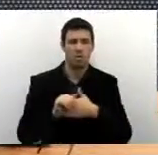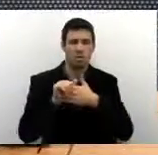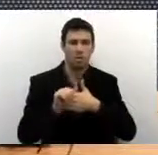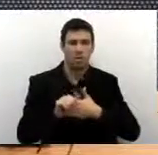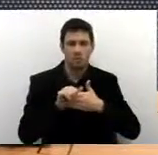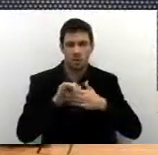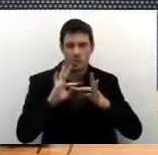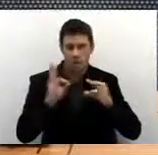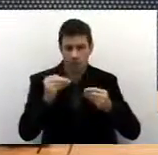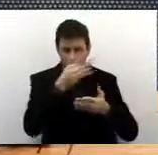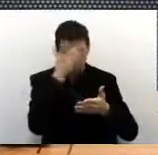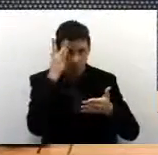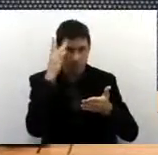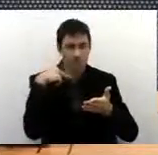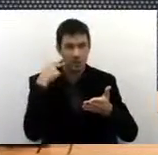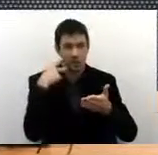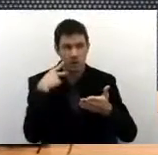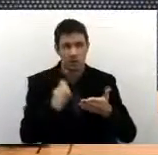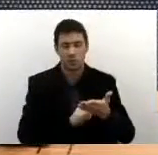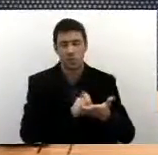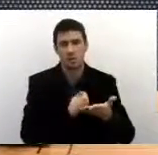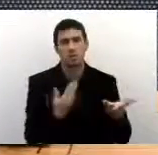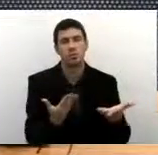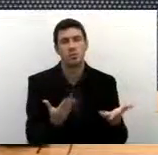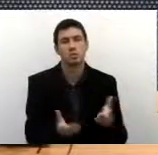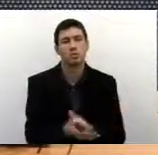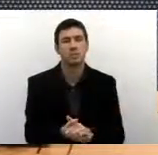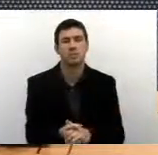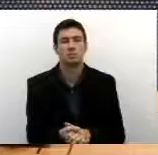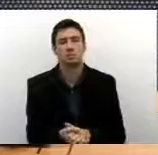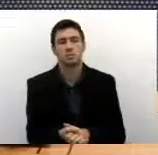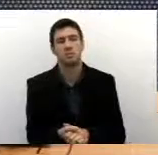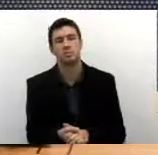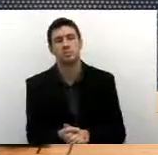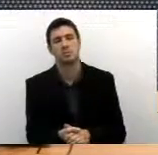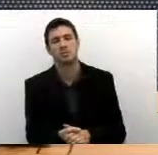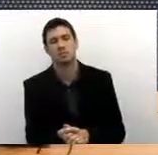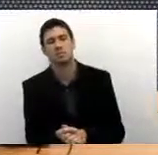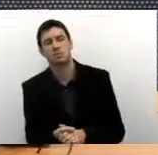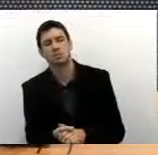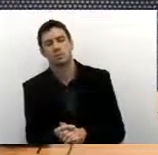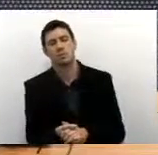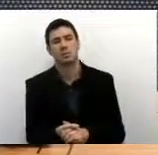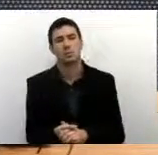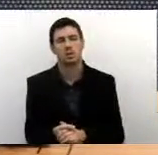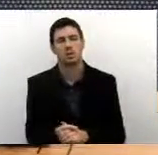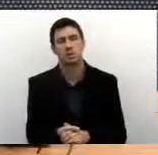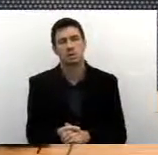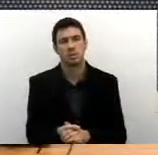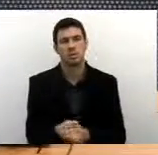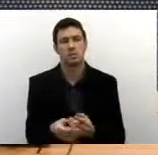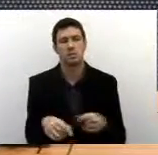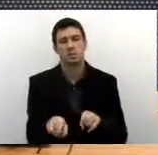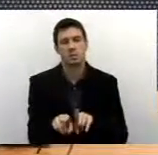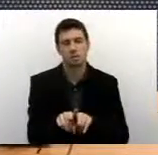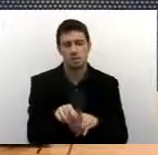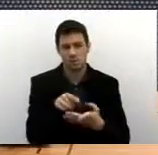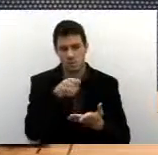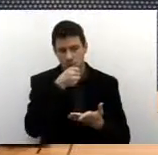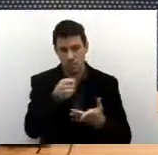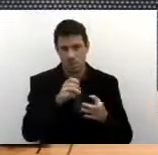os nobres vereadores aqui presentes e colocar à